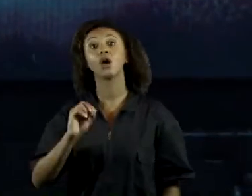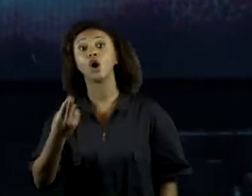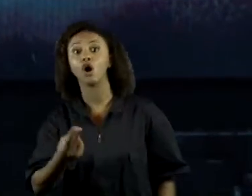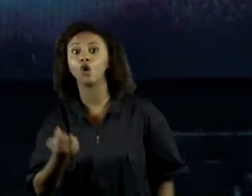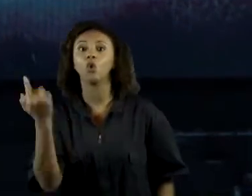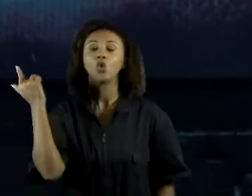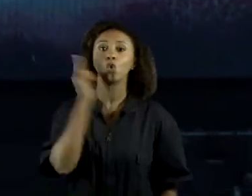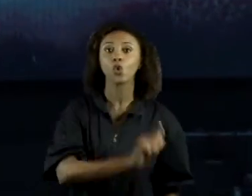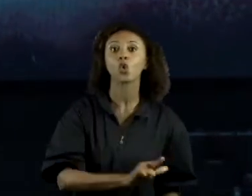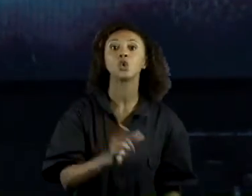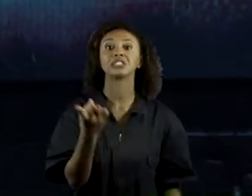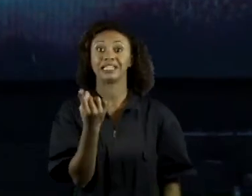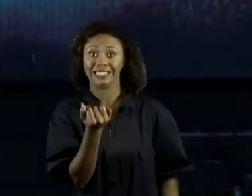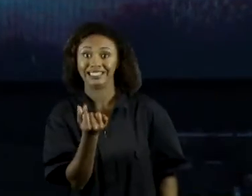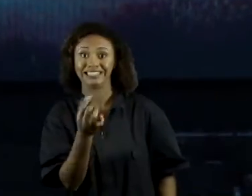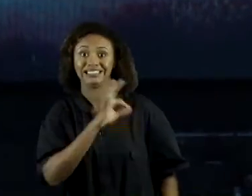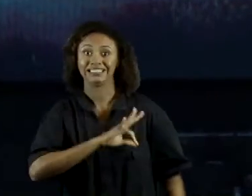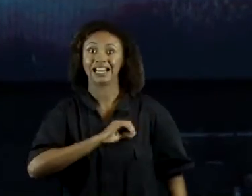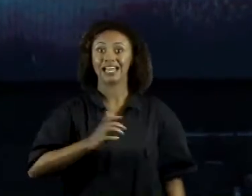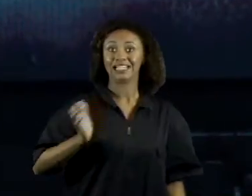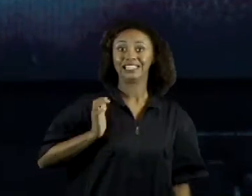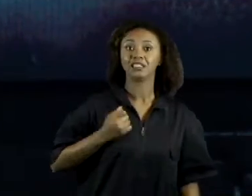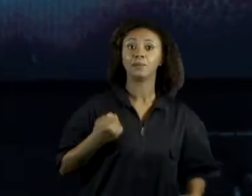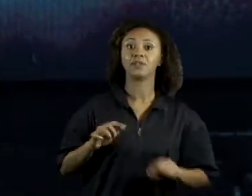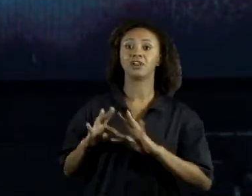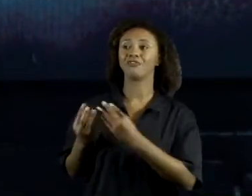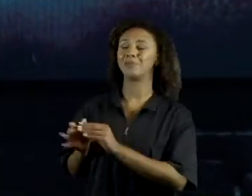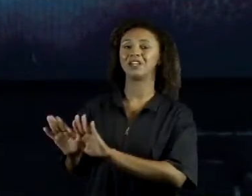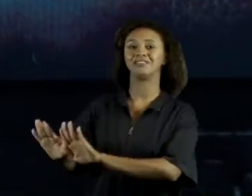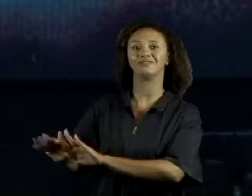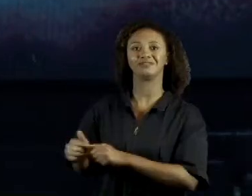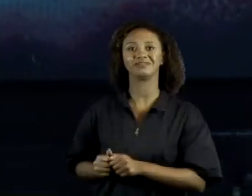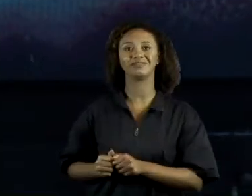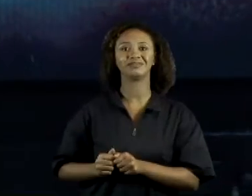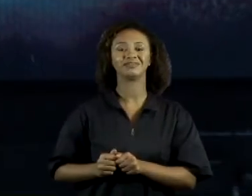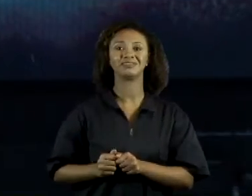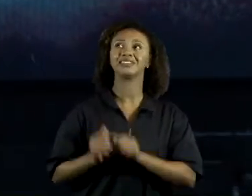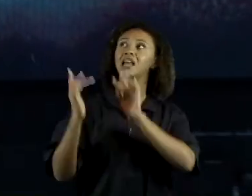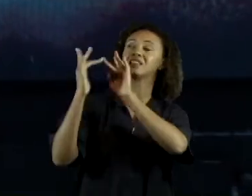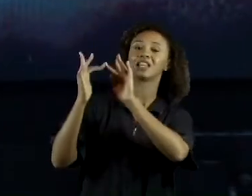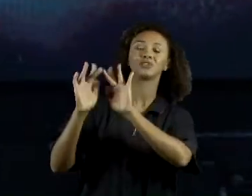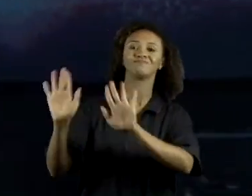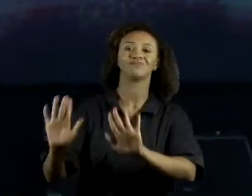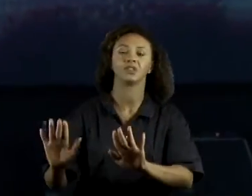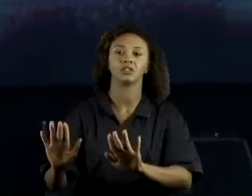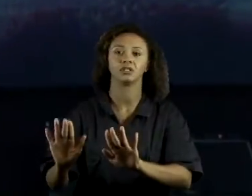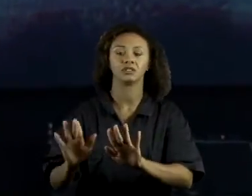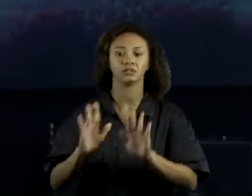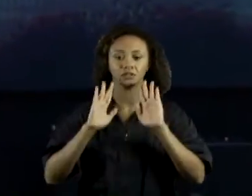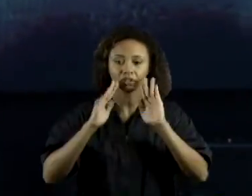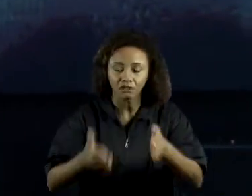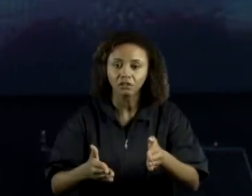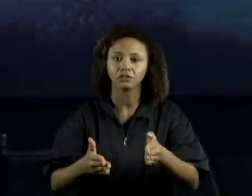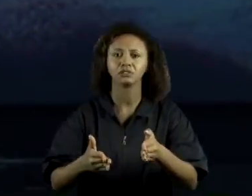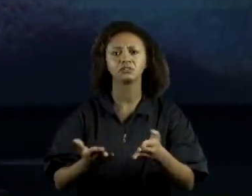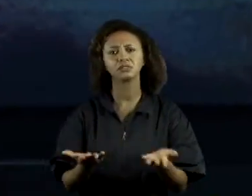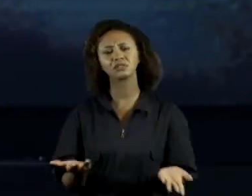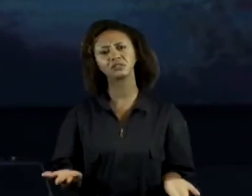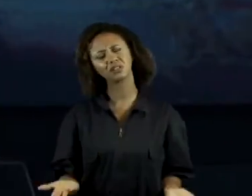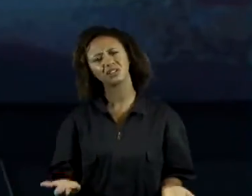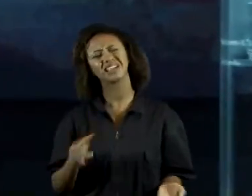financeiramente tem que perder a família, tem que perder a vida espiritual. Ou seja, se o propósito não for o que tiver na